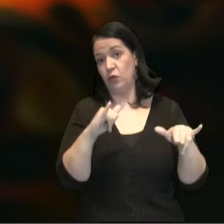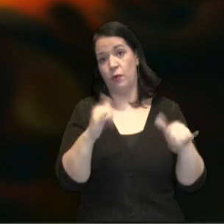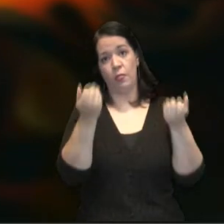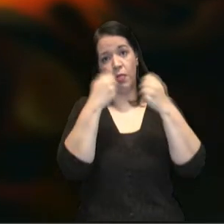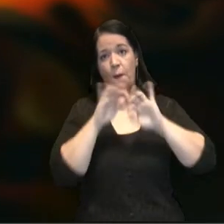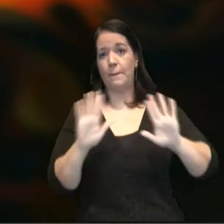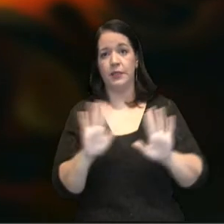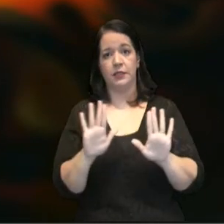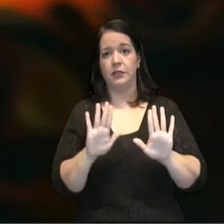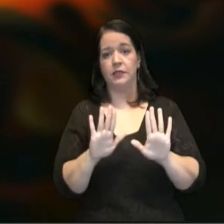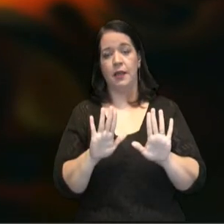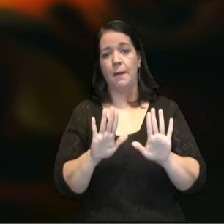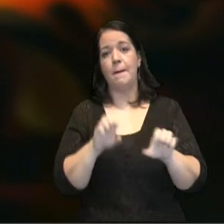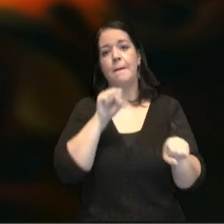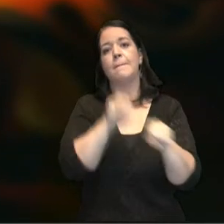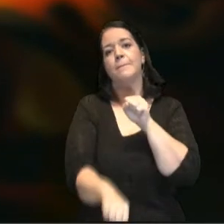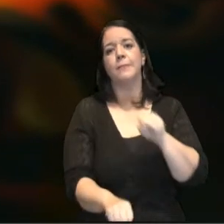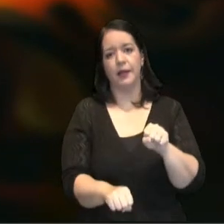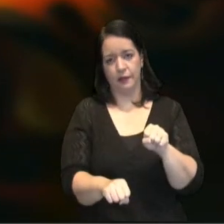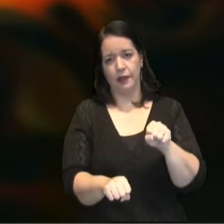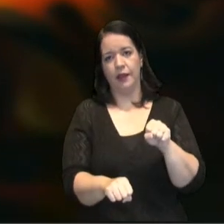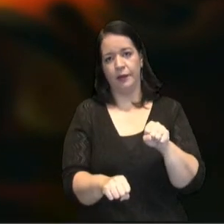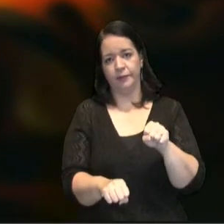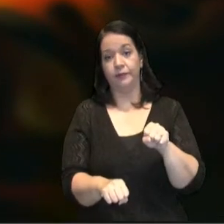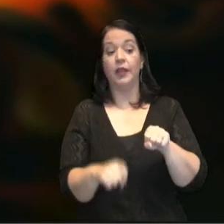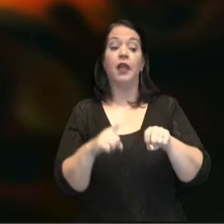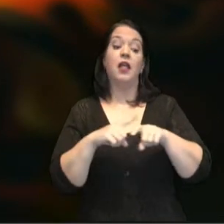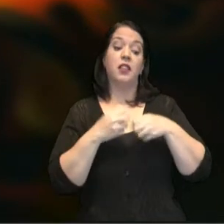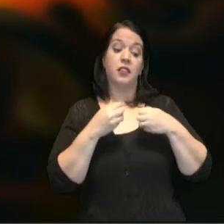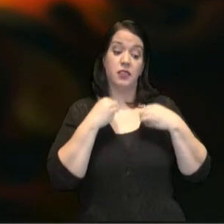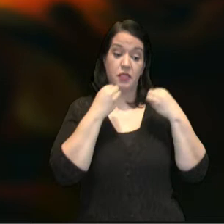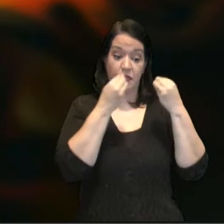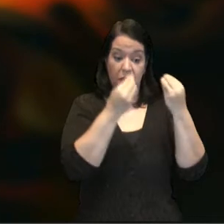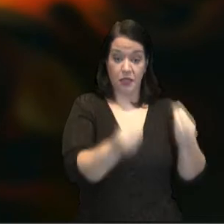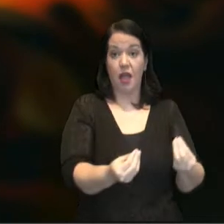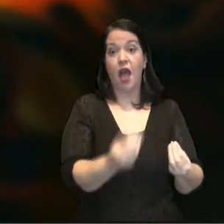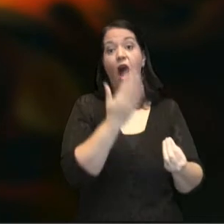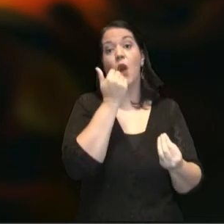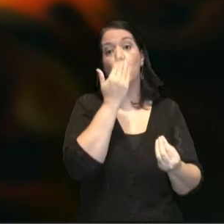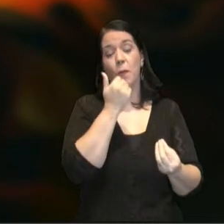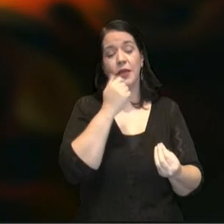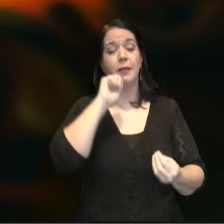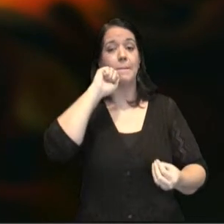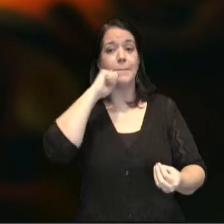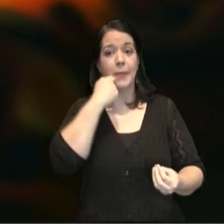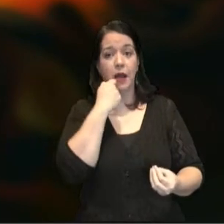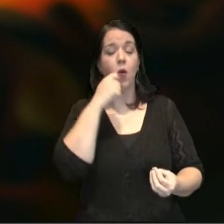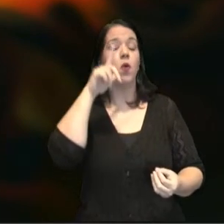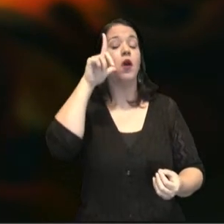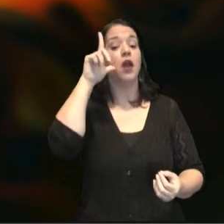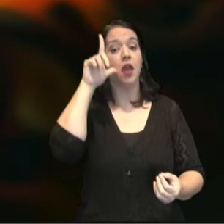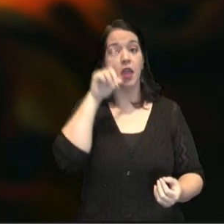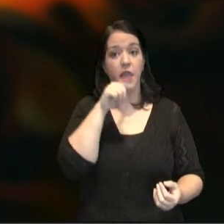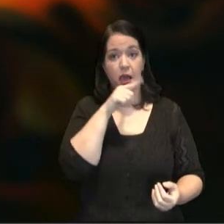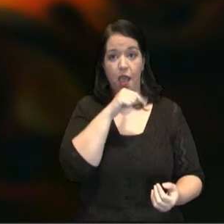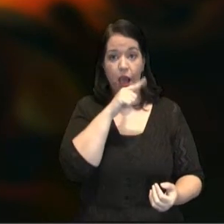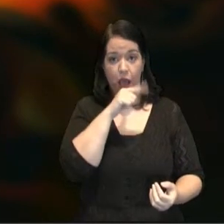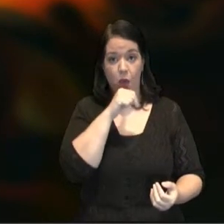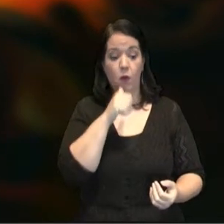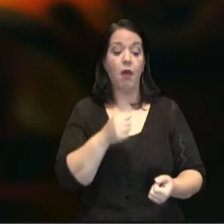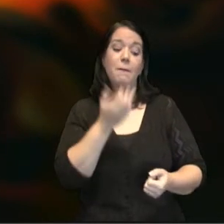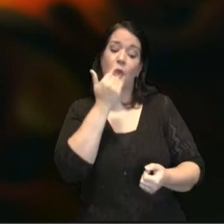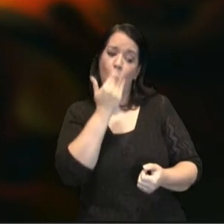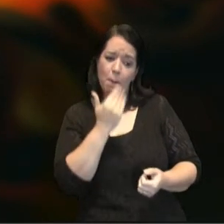arco. Porém a estes, manda pôr-lhes diante pão e água para que comam e